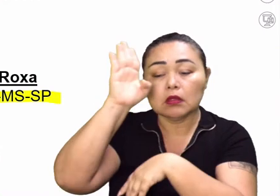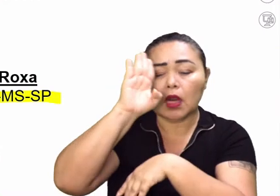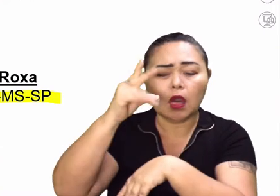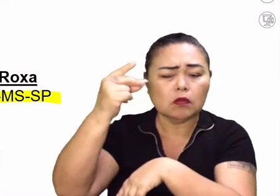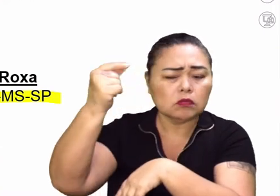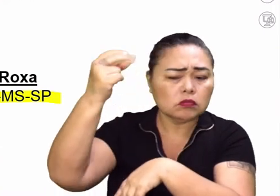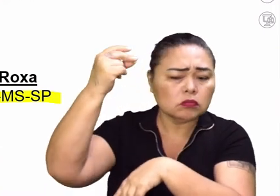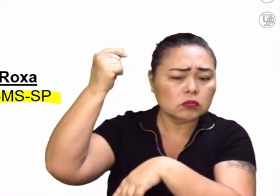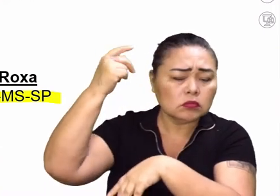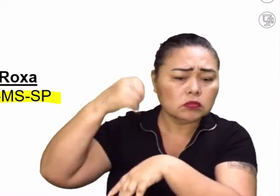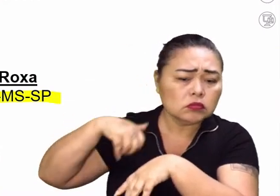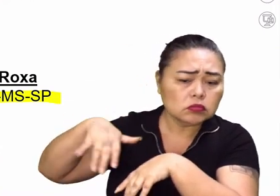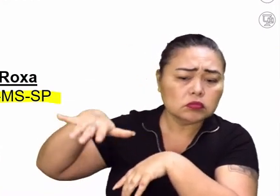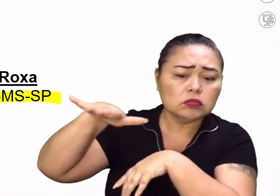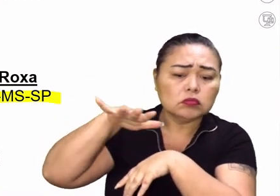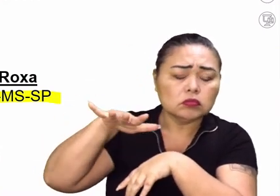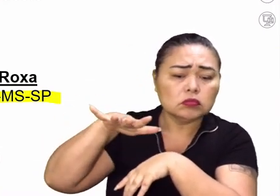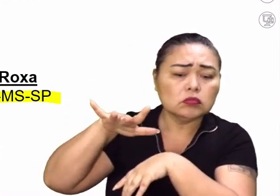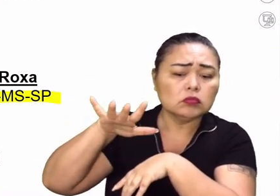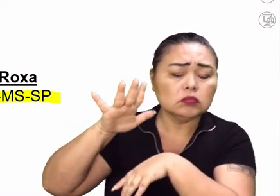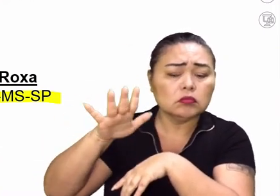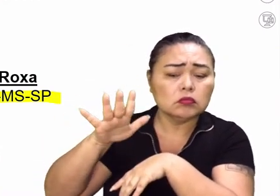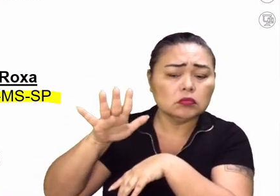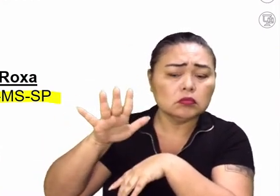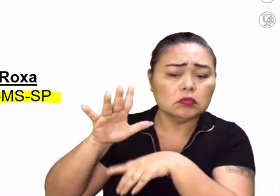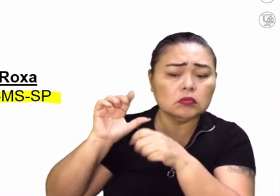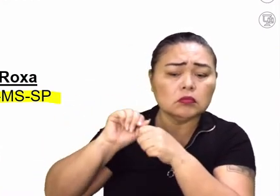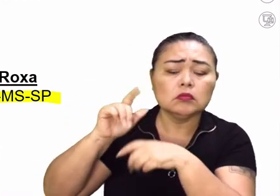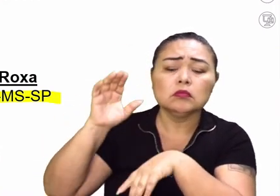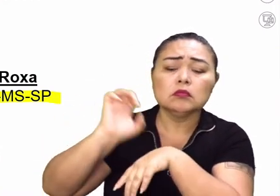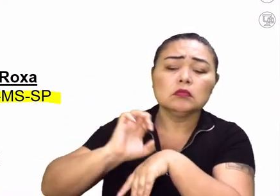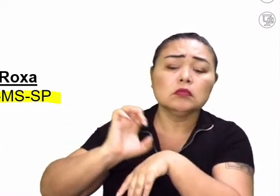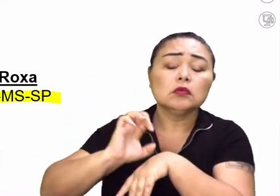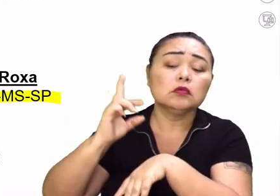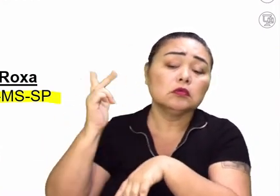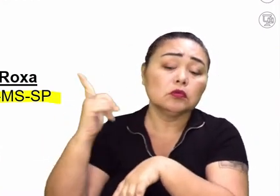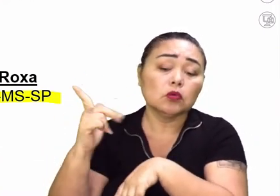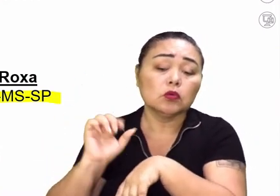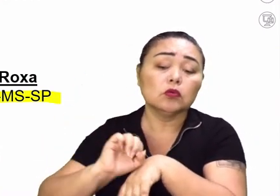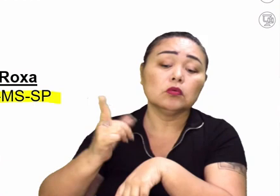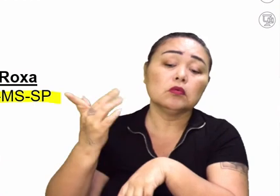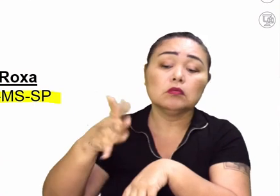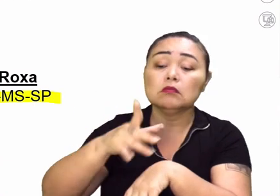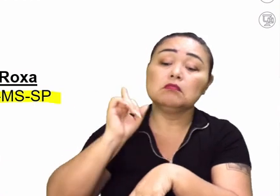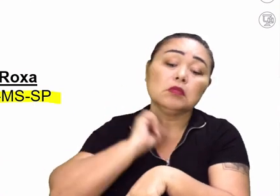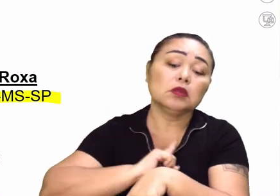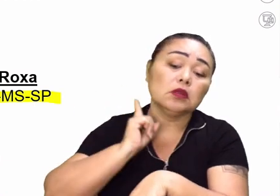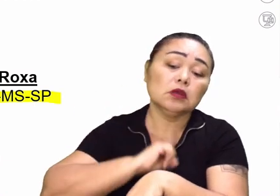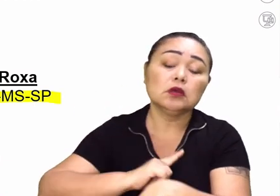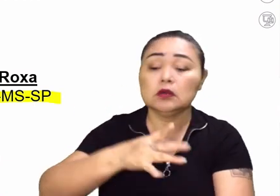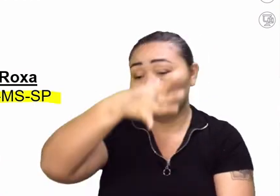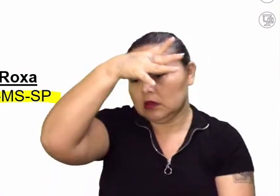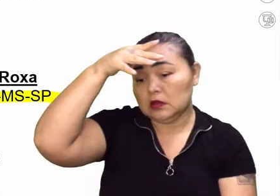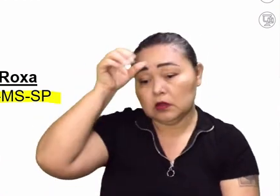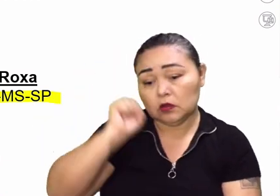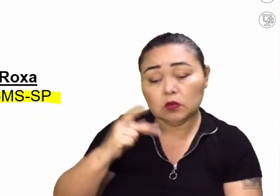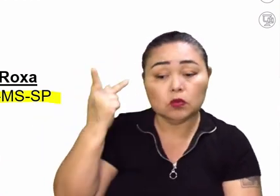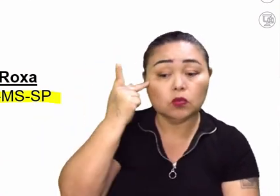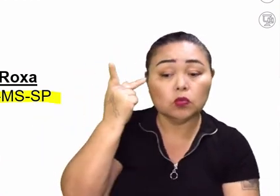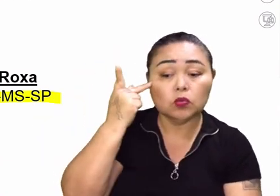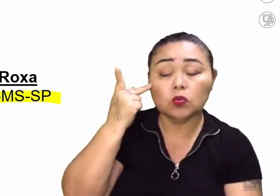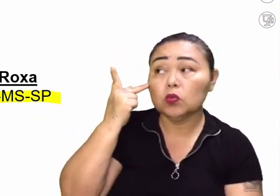tempo nessa região lá de do Estado de Goiás Minas Gerais Mato Grosso do Sul São Paulo é onde